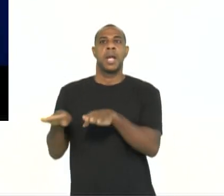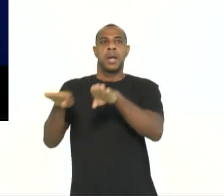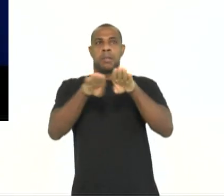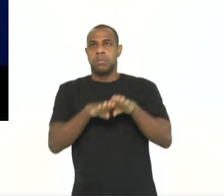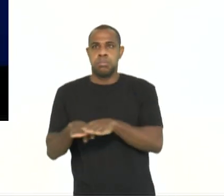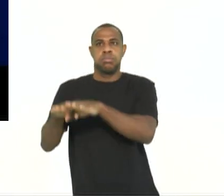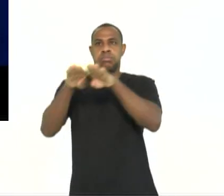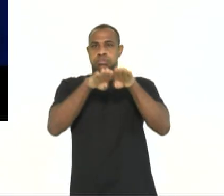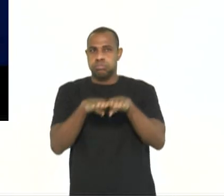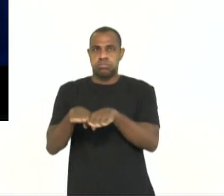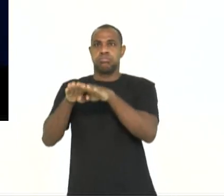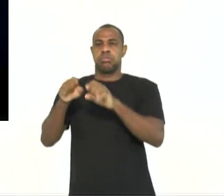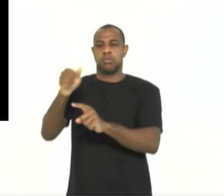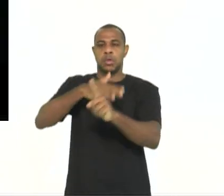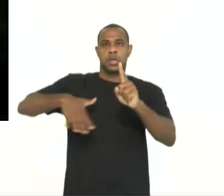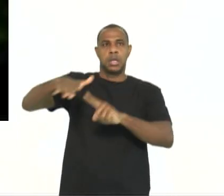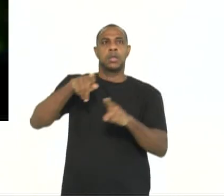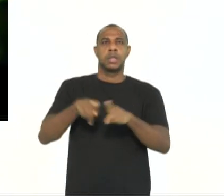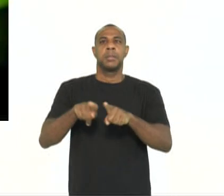igualdade social.